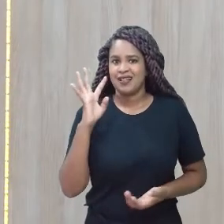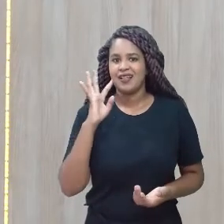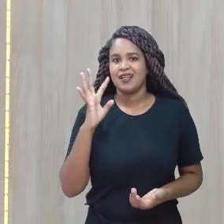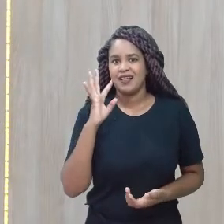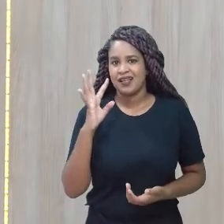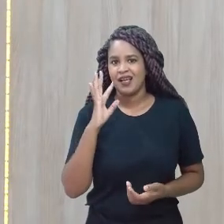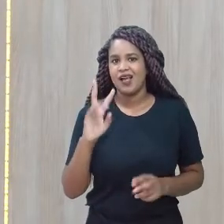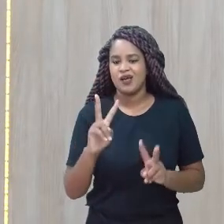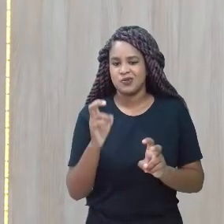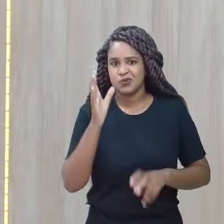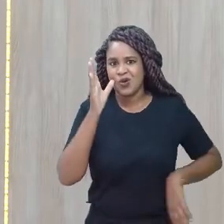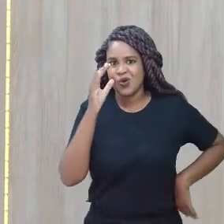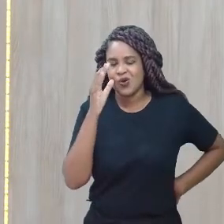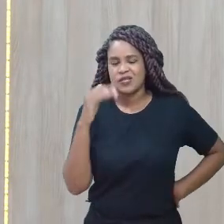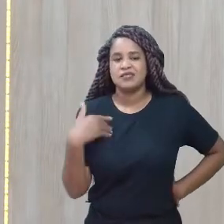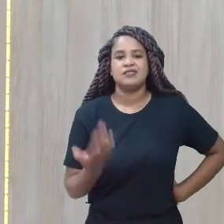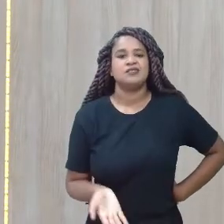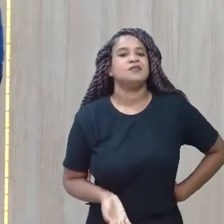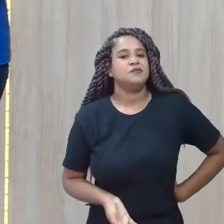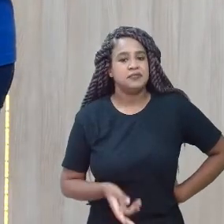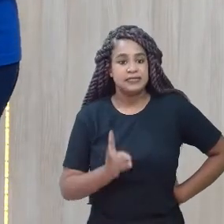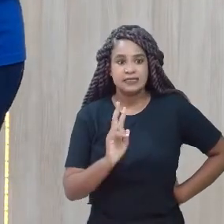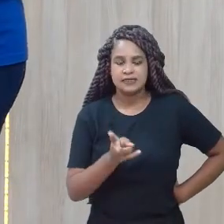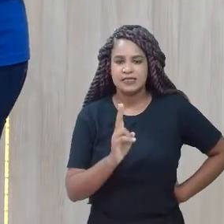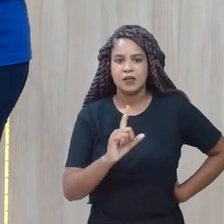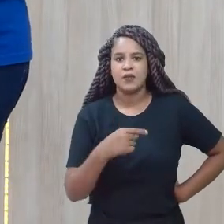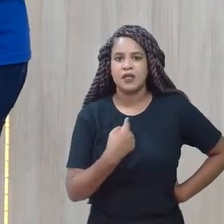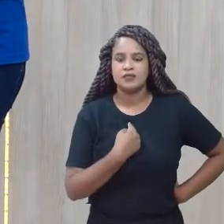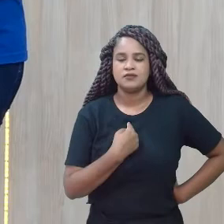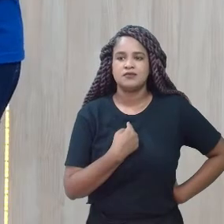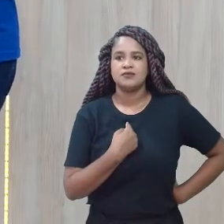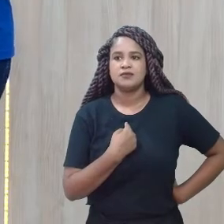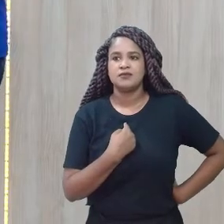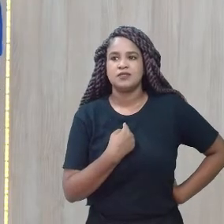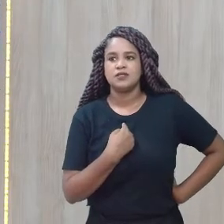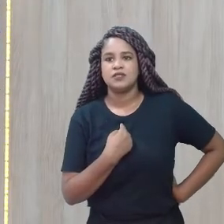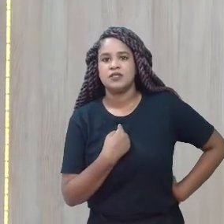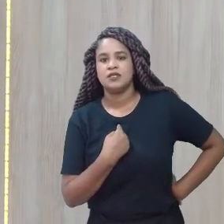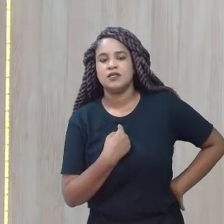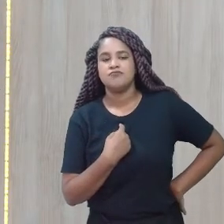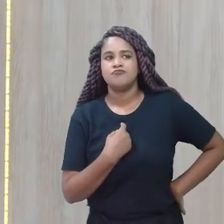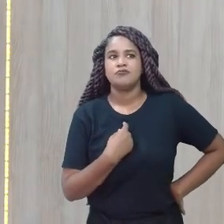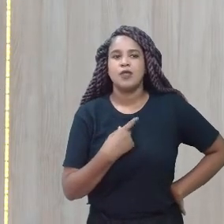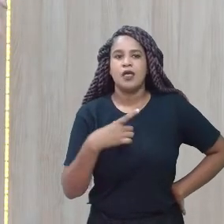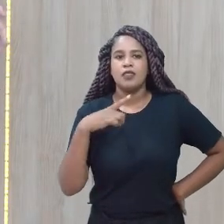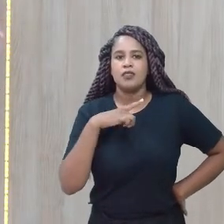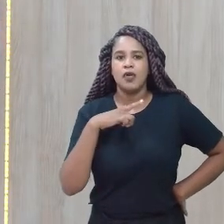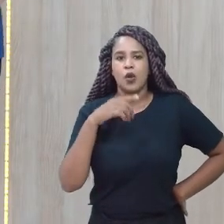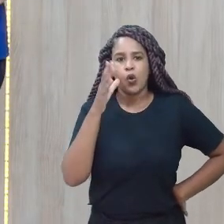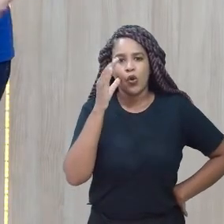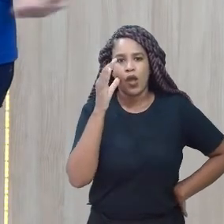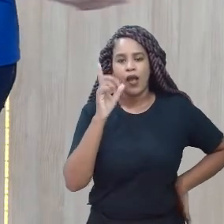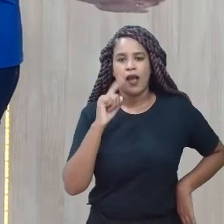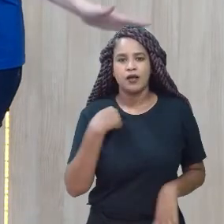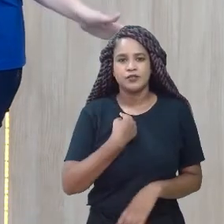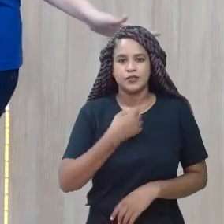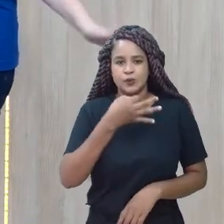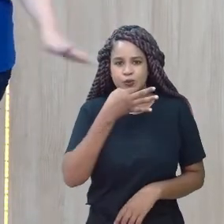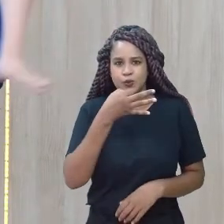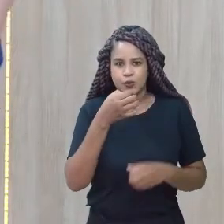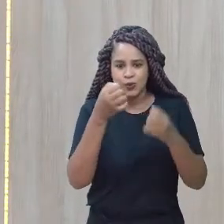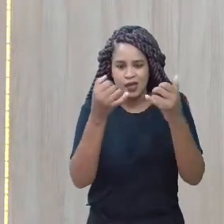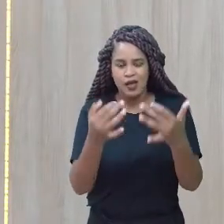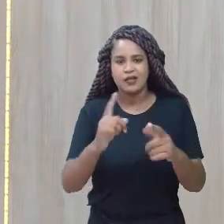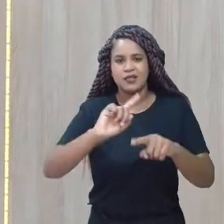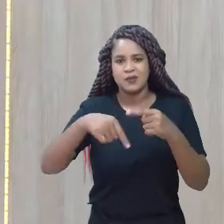ideia da curiosidade. Então, cada vez que a gente tiver, assim, um insight, alguma coisa, a gente vai comentar para vocês depois pesquisarem, se vocês forem curiosos que nem a